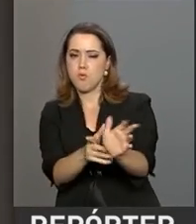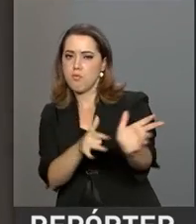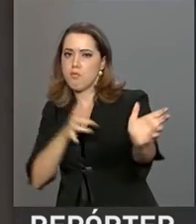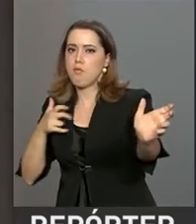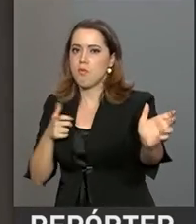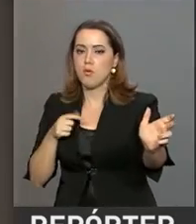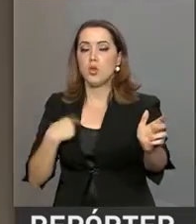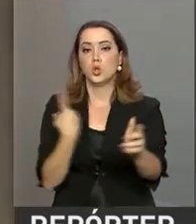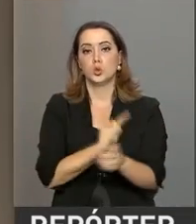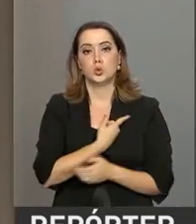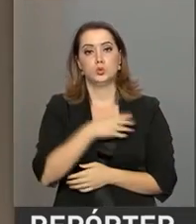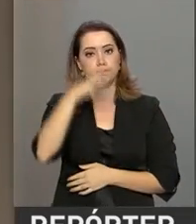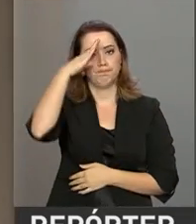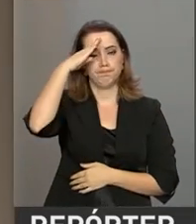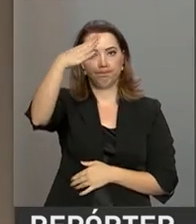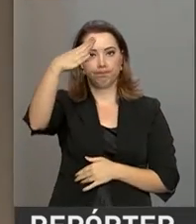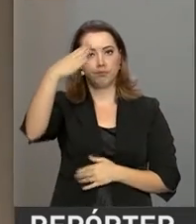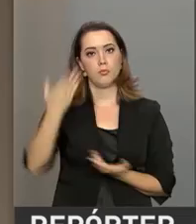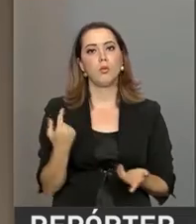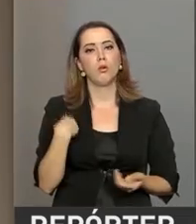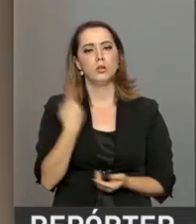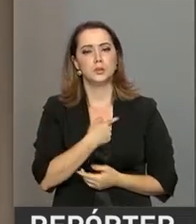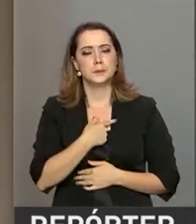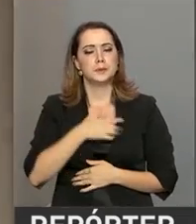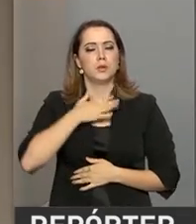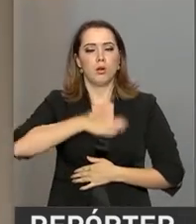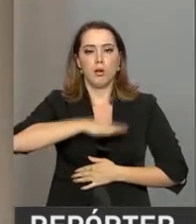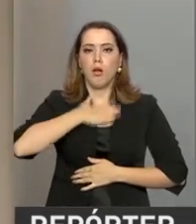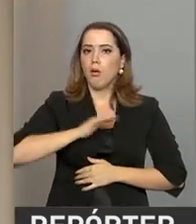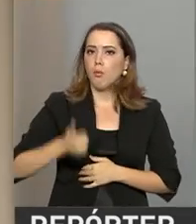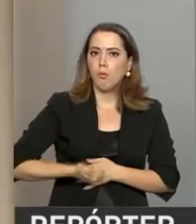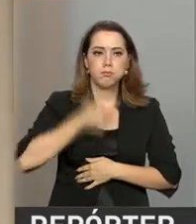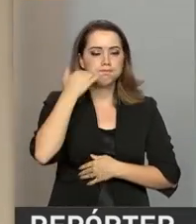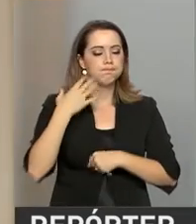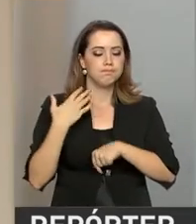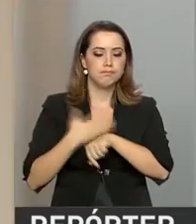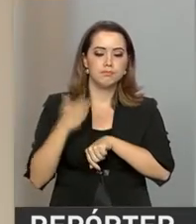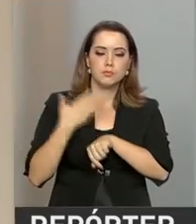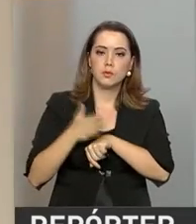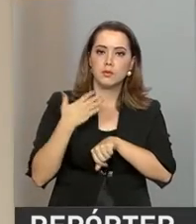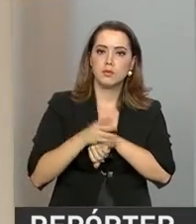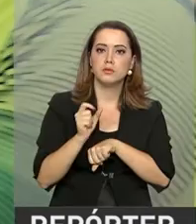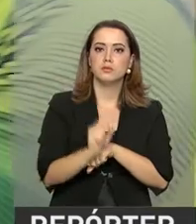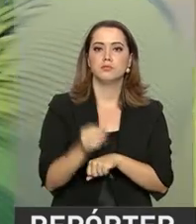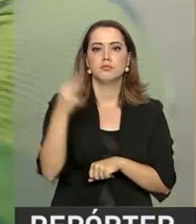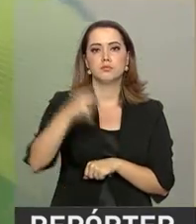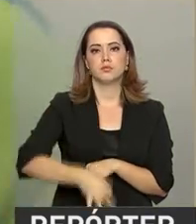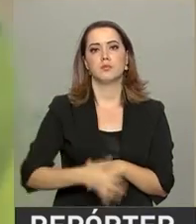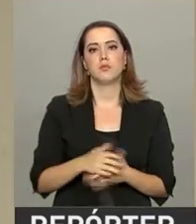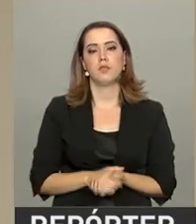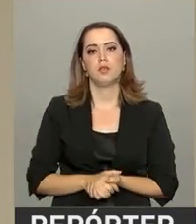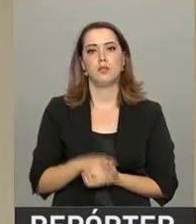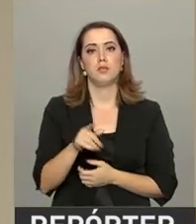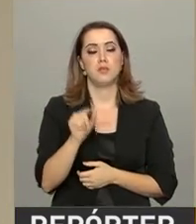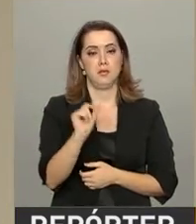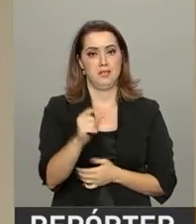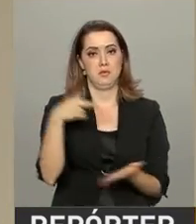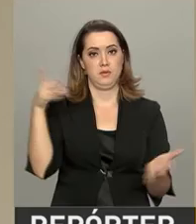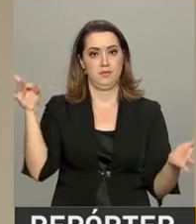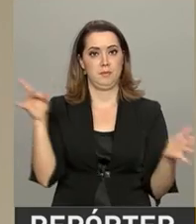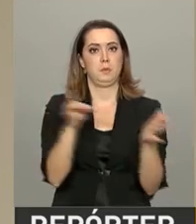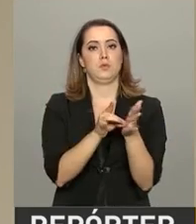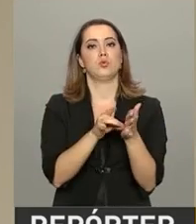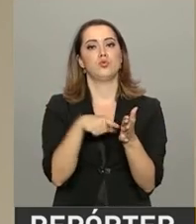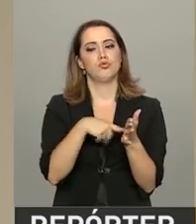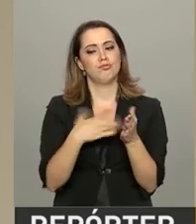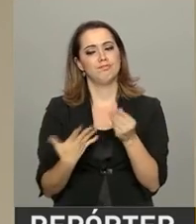somos militares. E isso nos deu uma tranquilidade maior para se dedicar integralmente aos treinos. Para realmente você ter uma base,